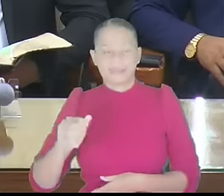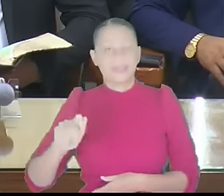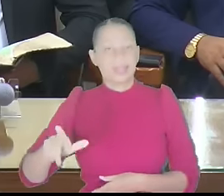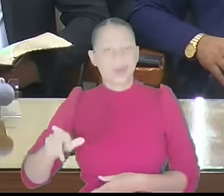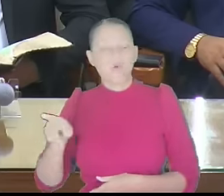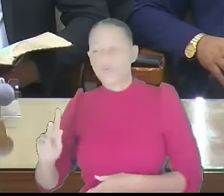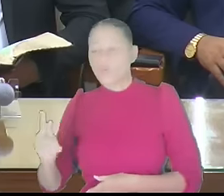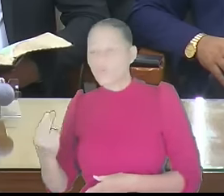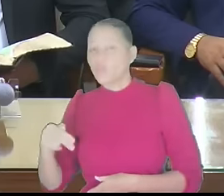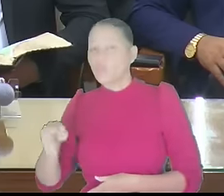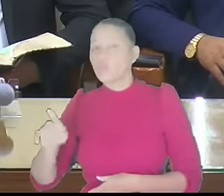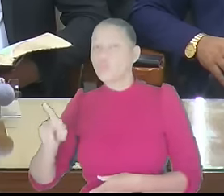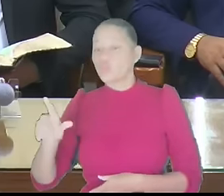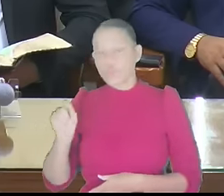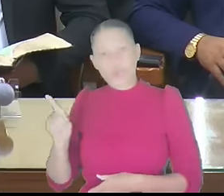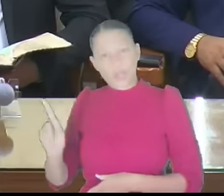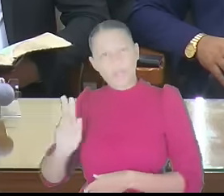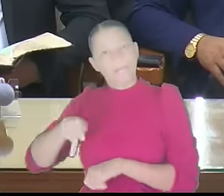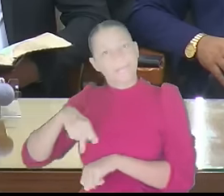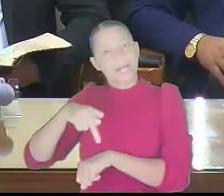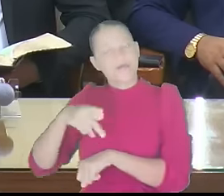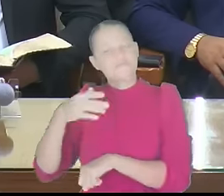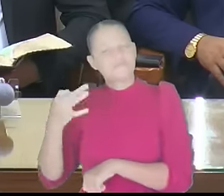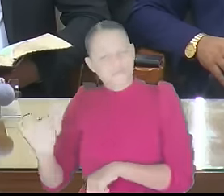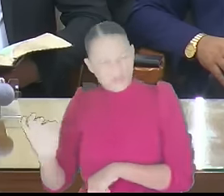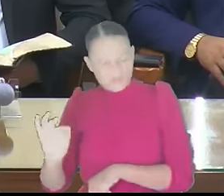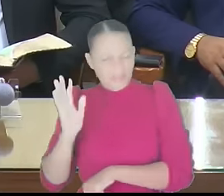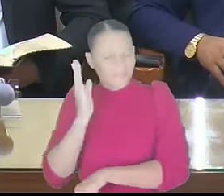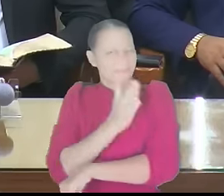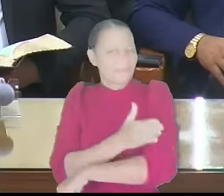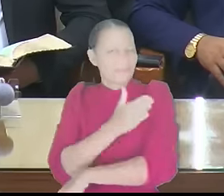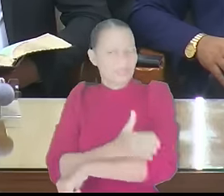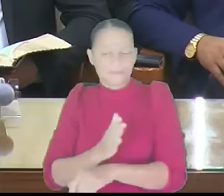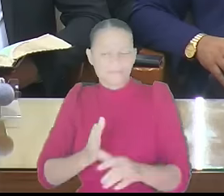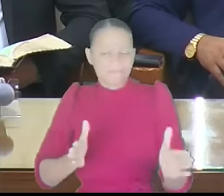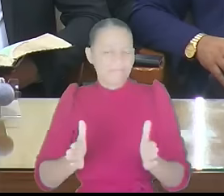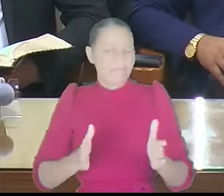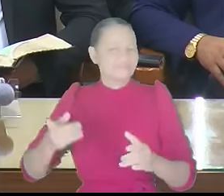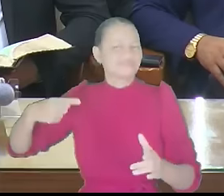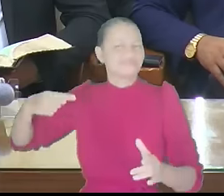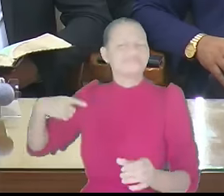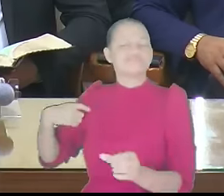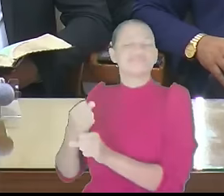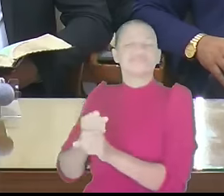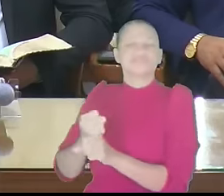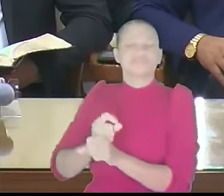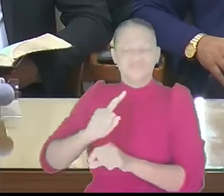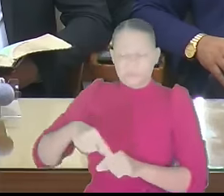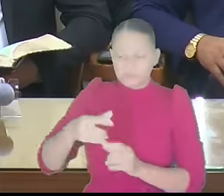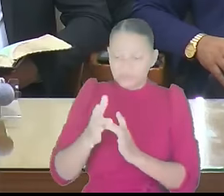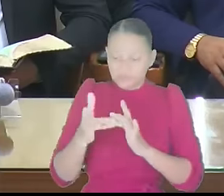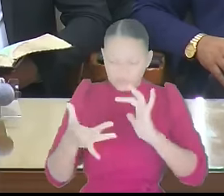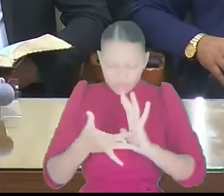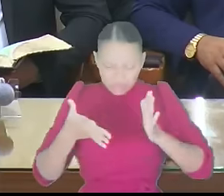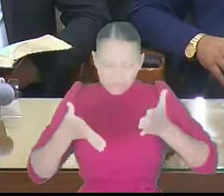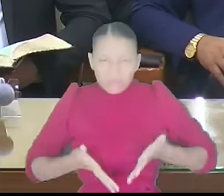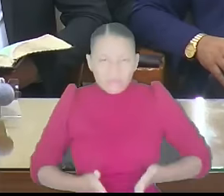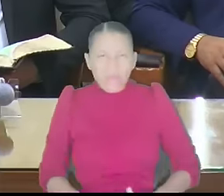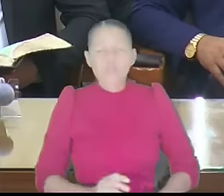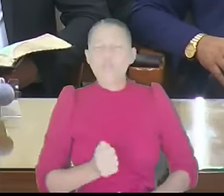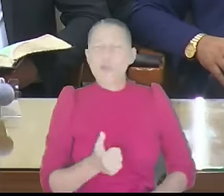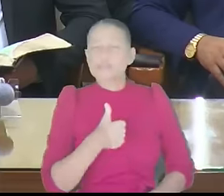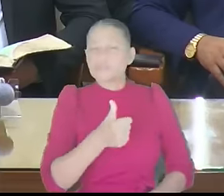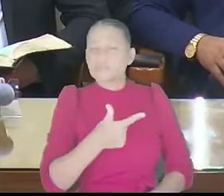um francês. Lá pela Idade Média, lá depois de Cristo, mais de 1000 anos, quase